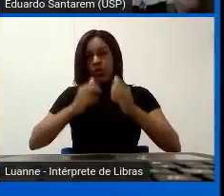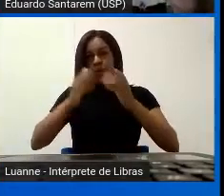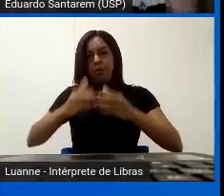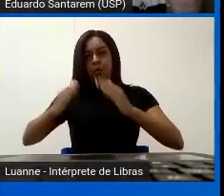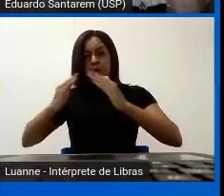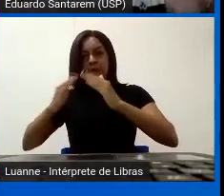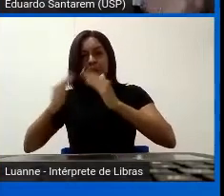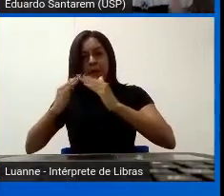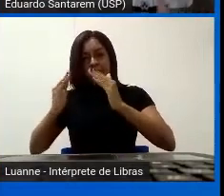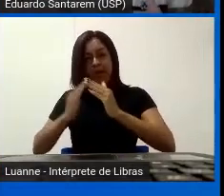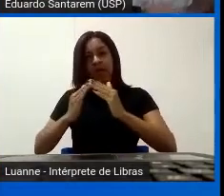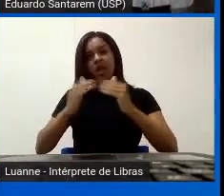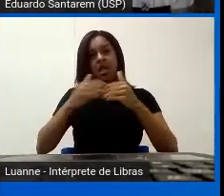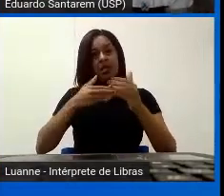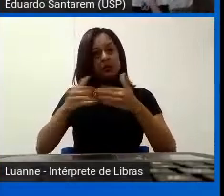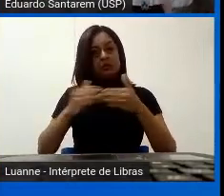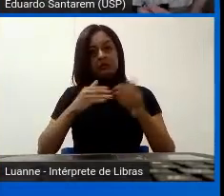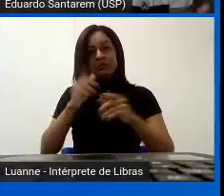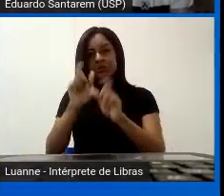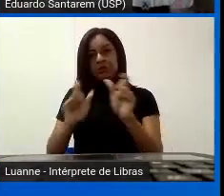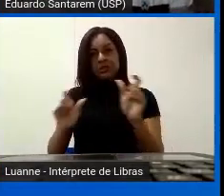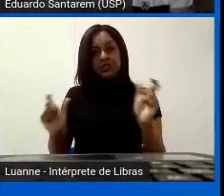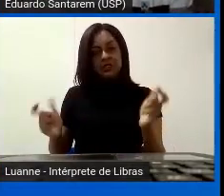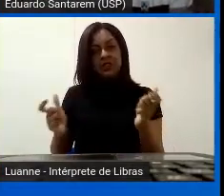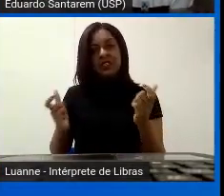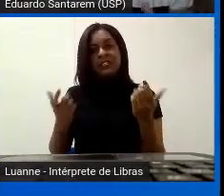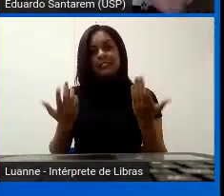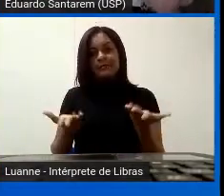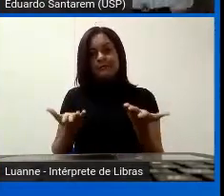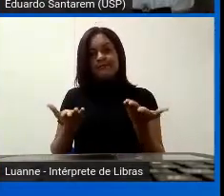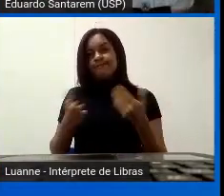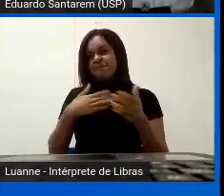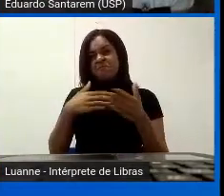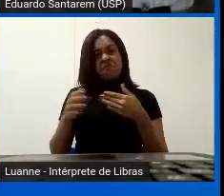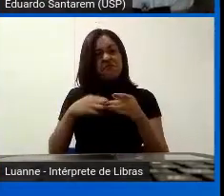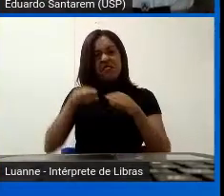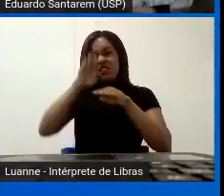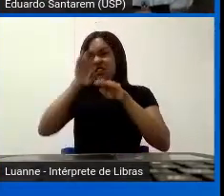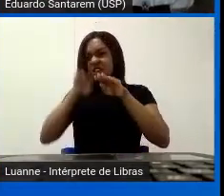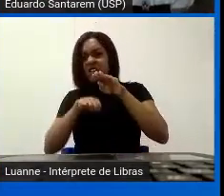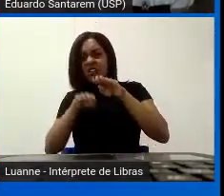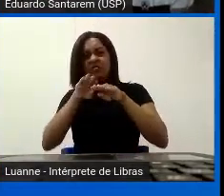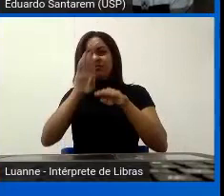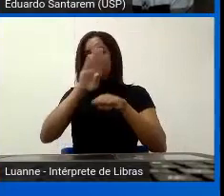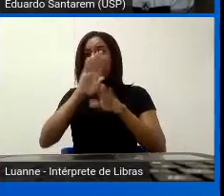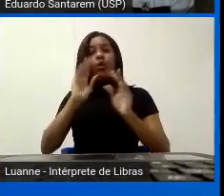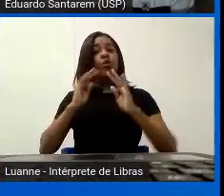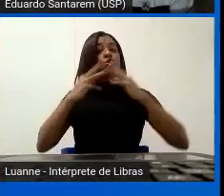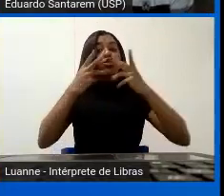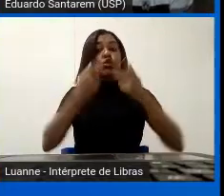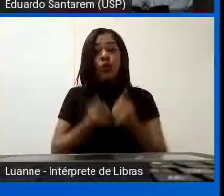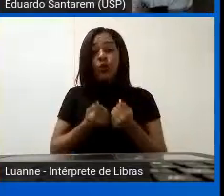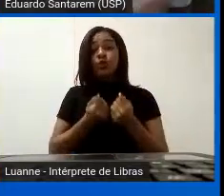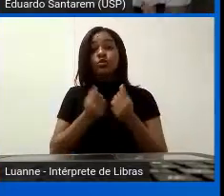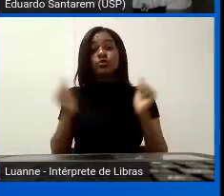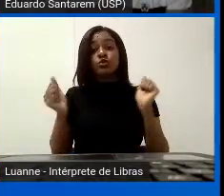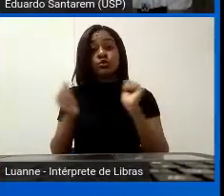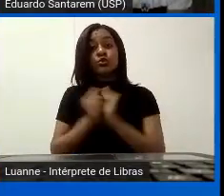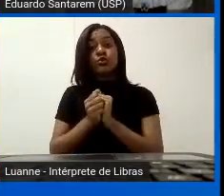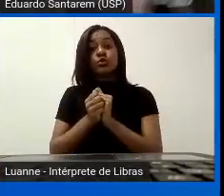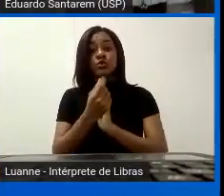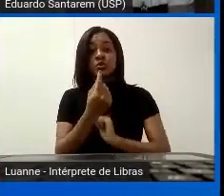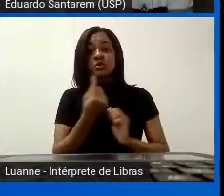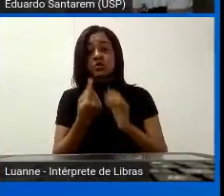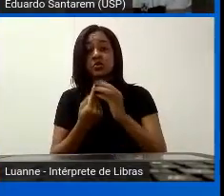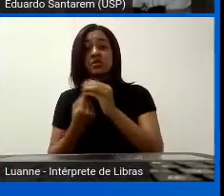tanto as pessoas que importa a classe social que você está falando a mesma escola né E aí as crianças chegava lá